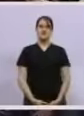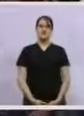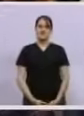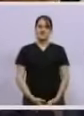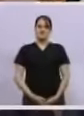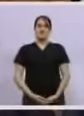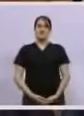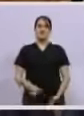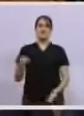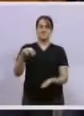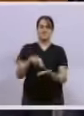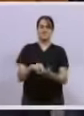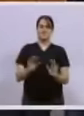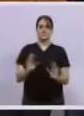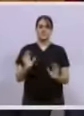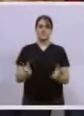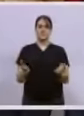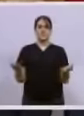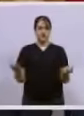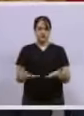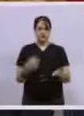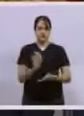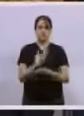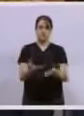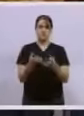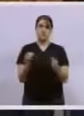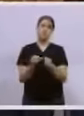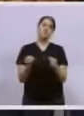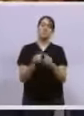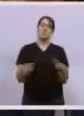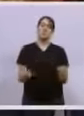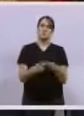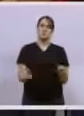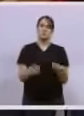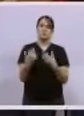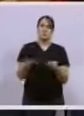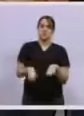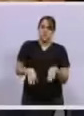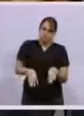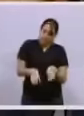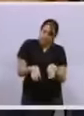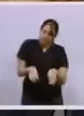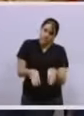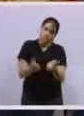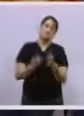Agora nós queremos fazer dessa música o refrão que vai nos encaminhar para o restante da